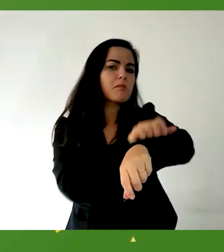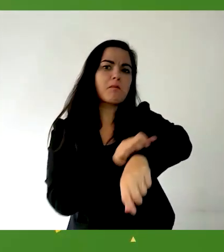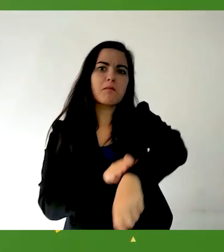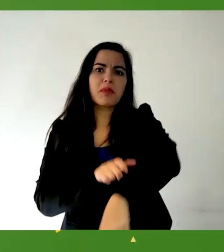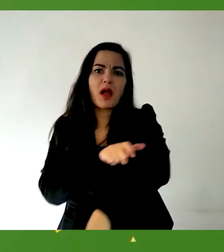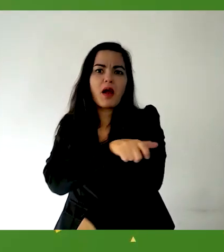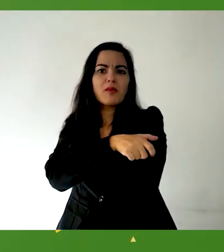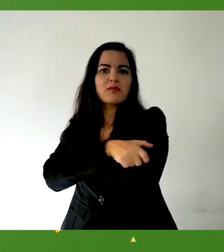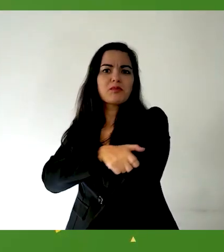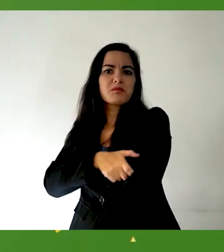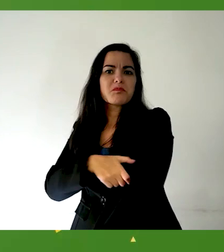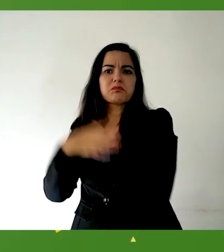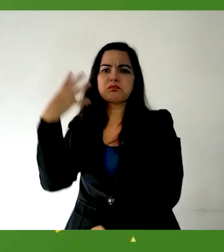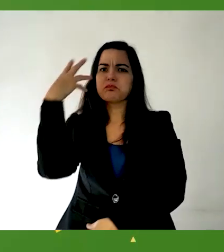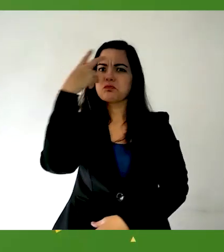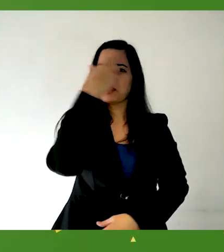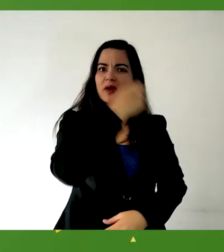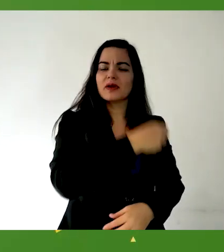coisa!